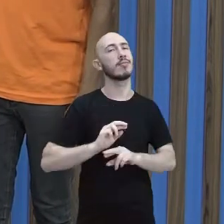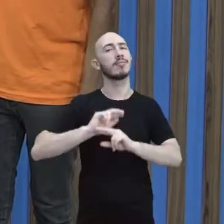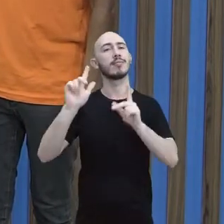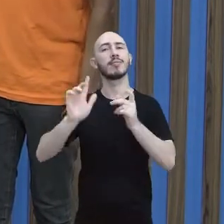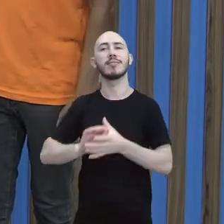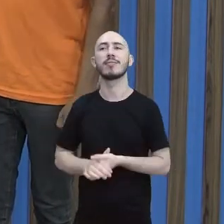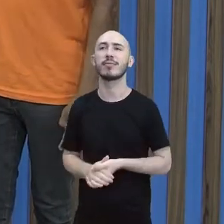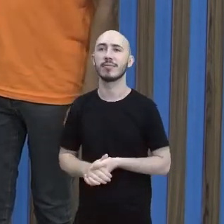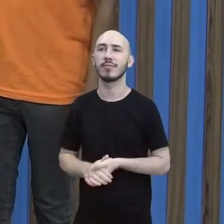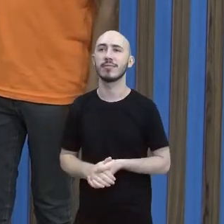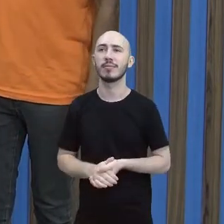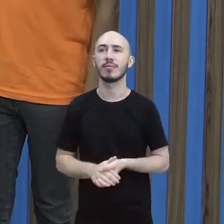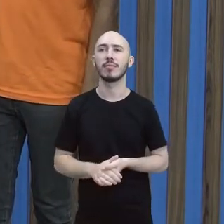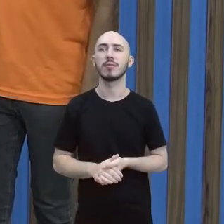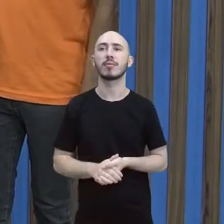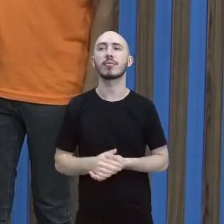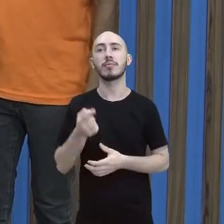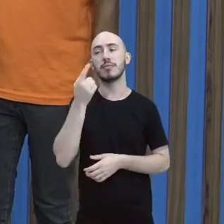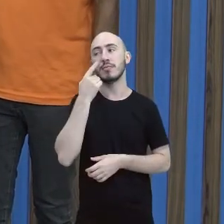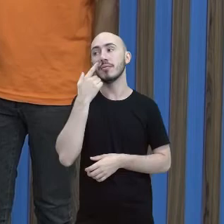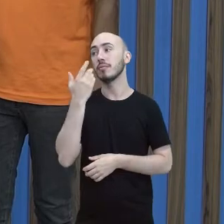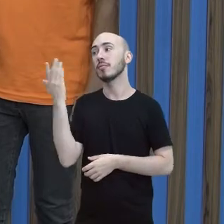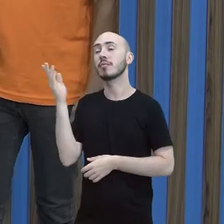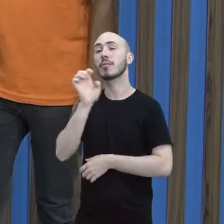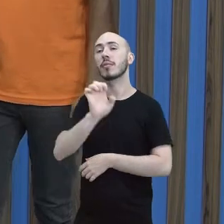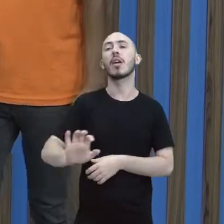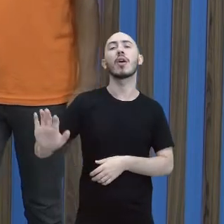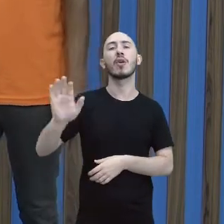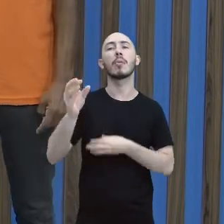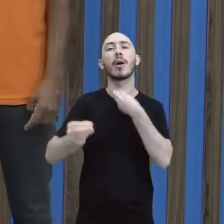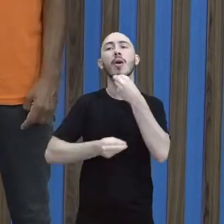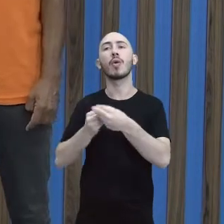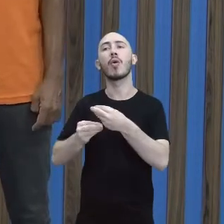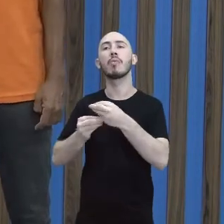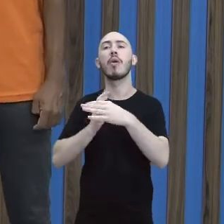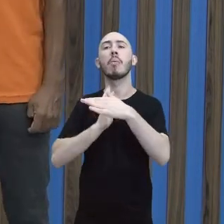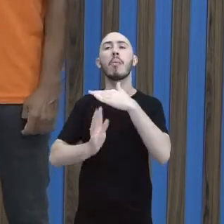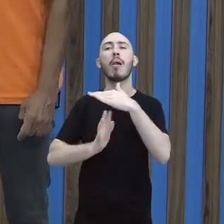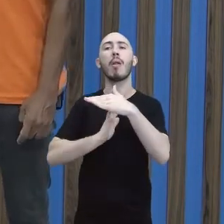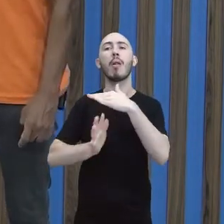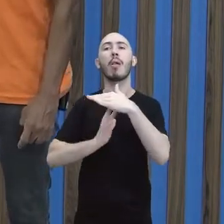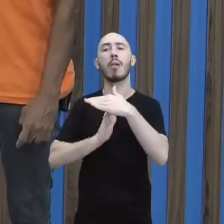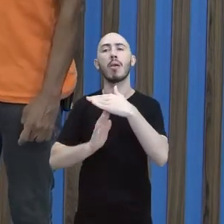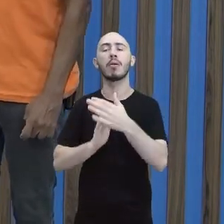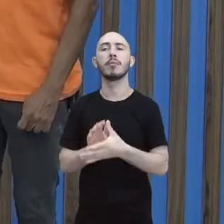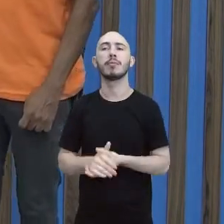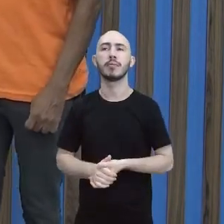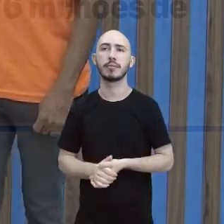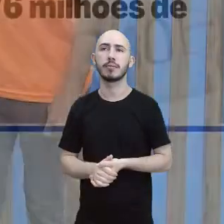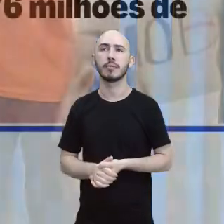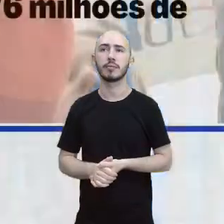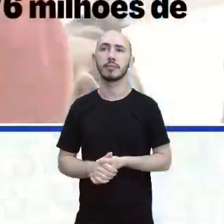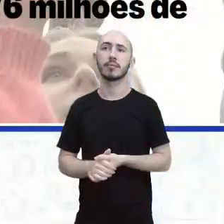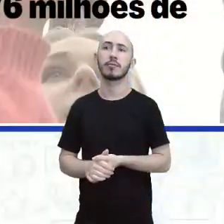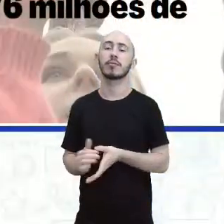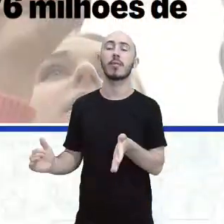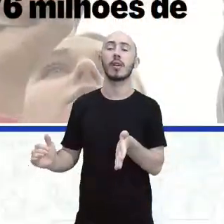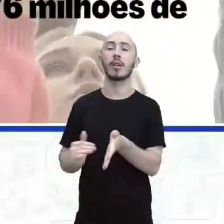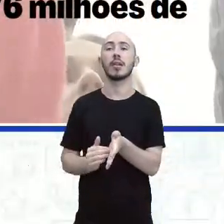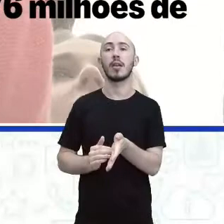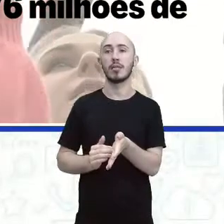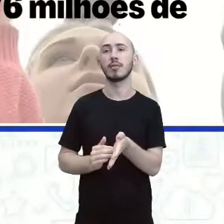vamos embora, gente. Fluxo migratório na Europa, tá? Vamos entender um pouquinho mais aqui, tá? Até a metade do século